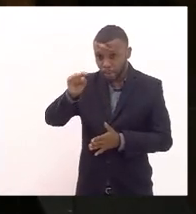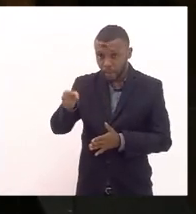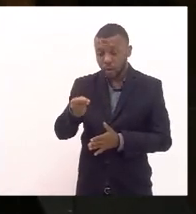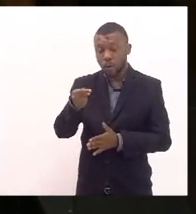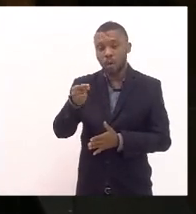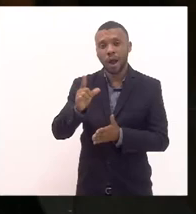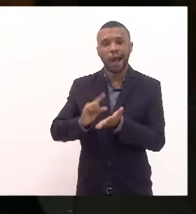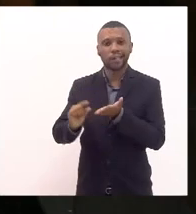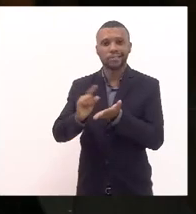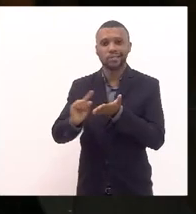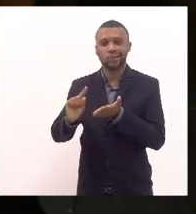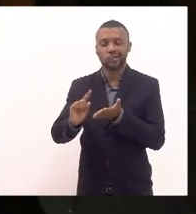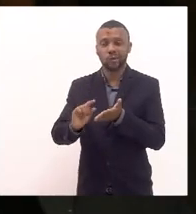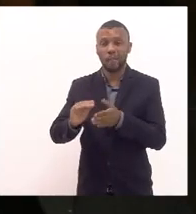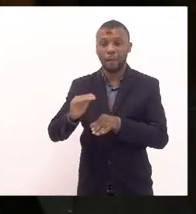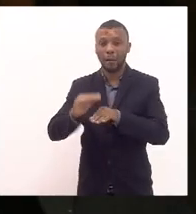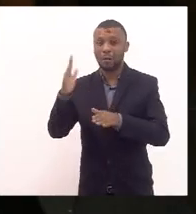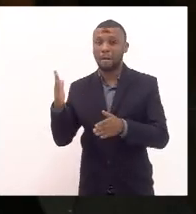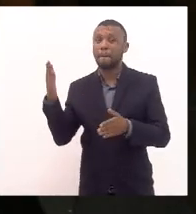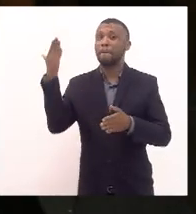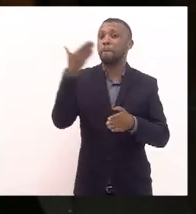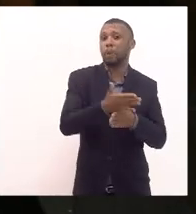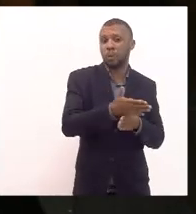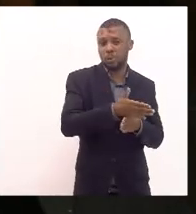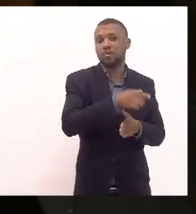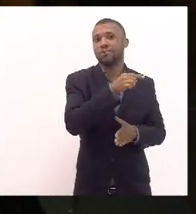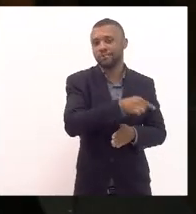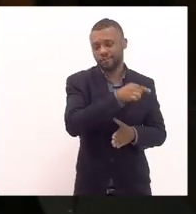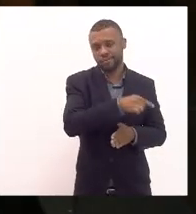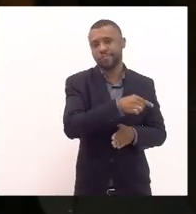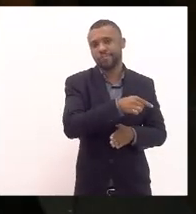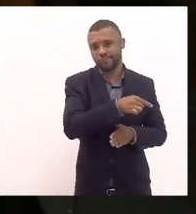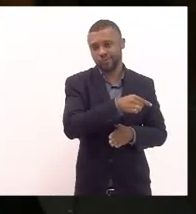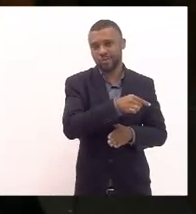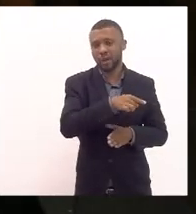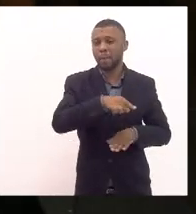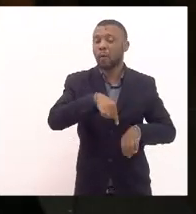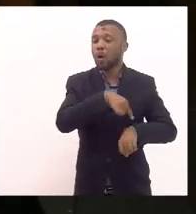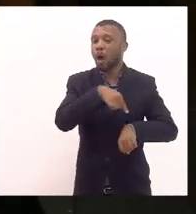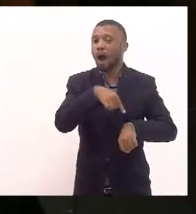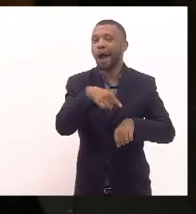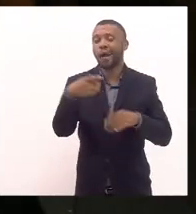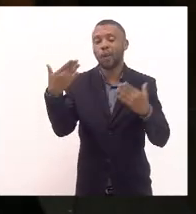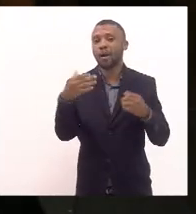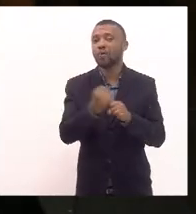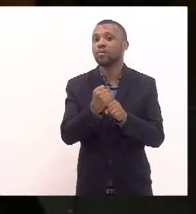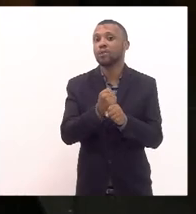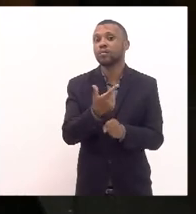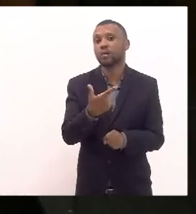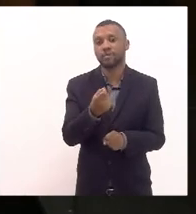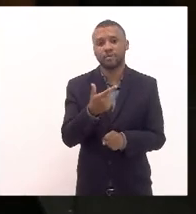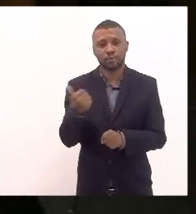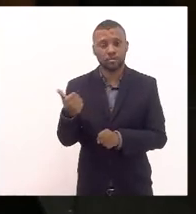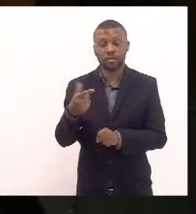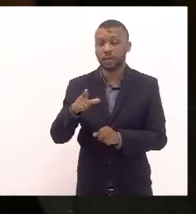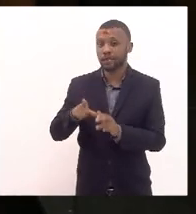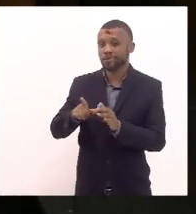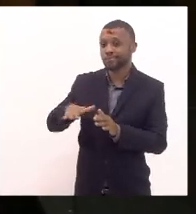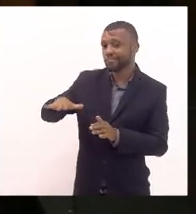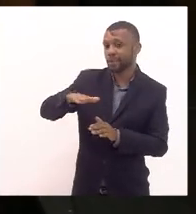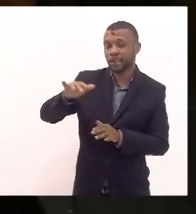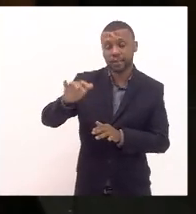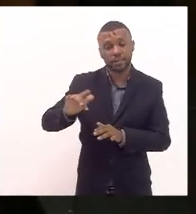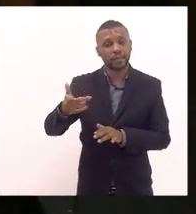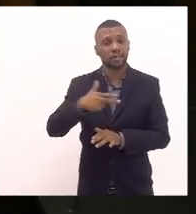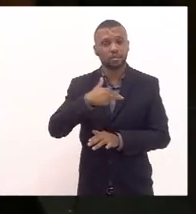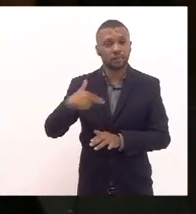90 publicações científicas por hora no ano de dois mil e 21 oriundas da ciência é uma